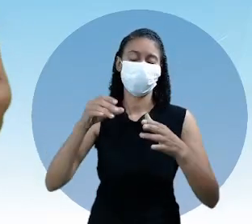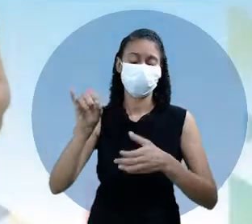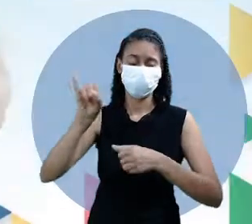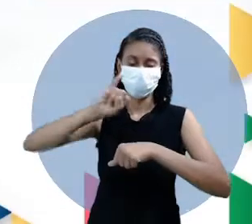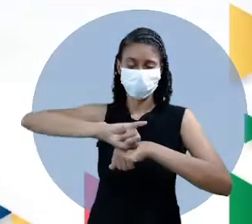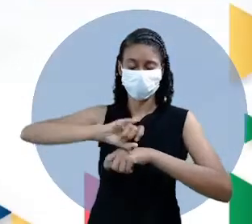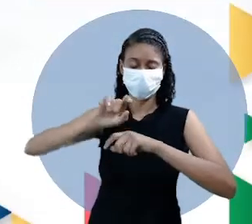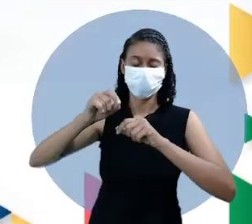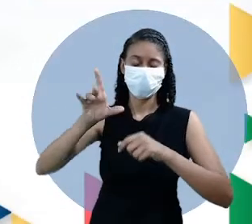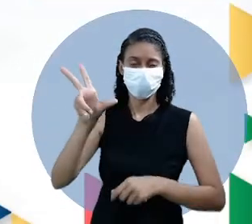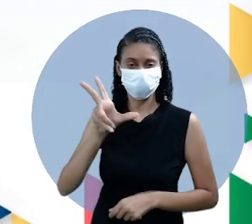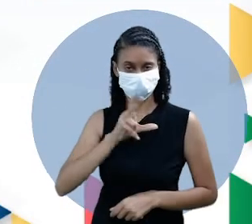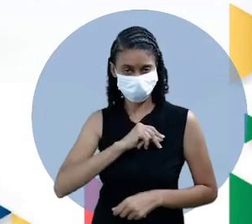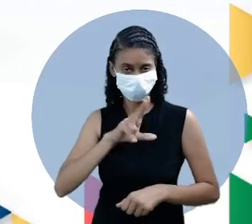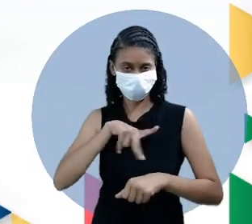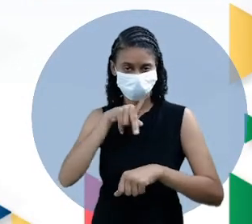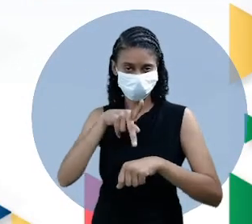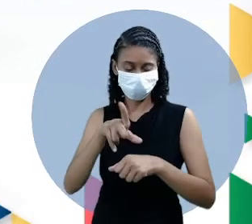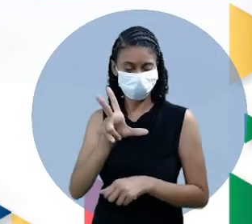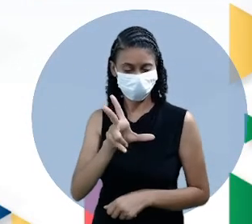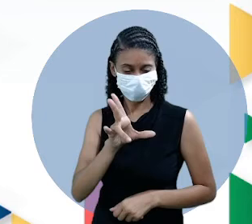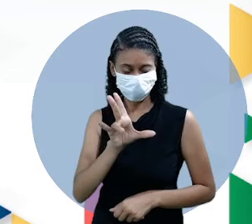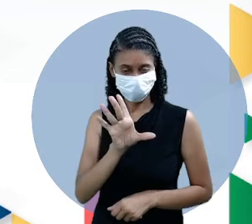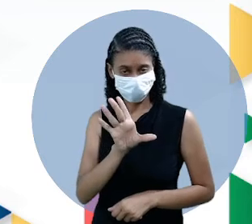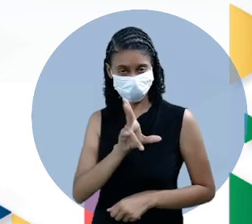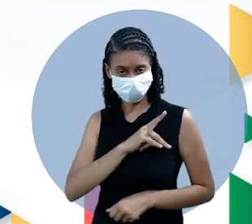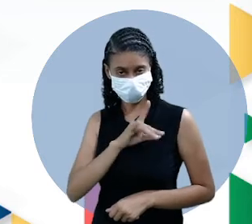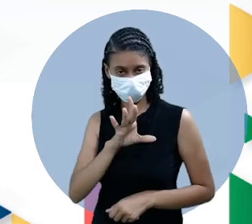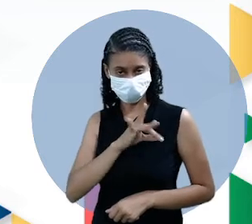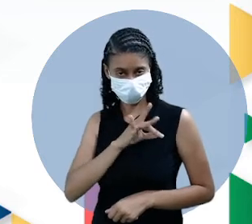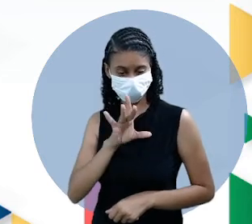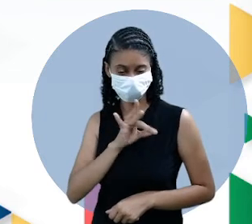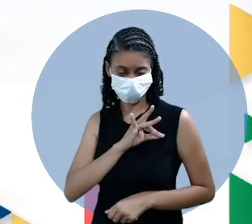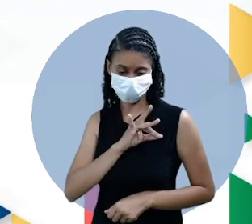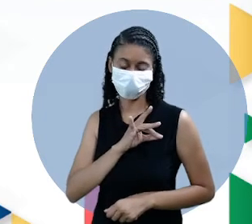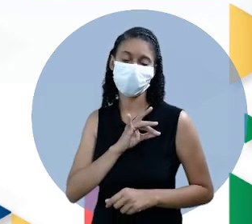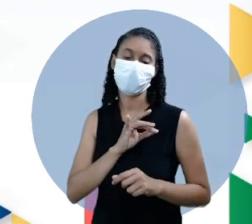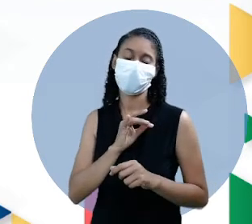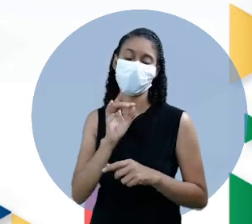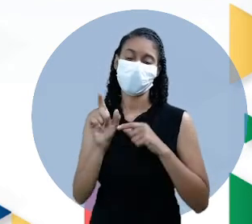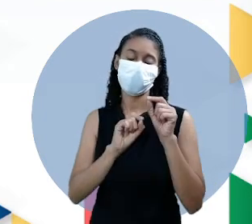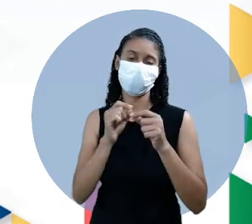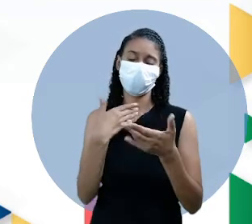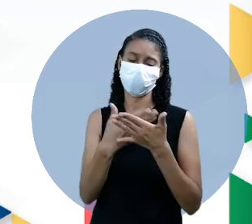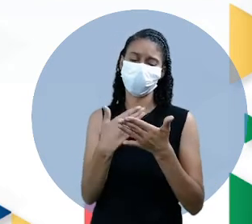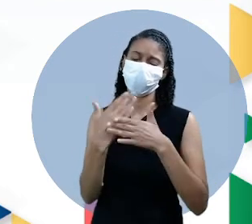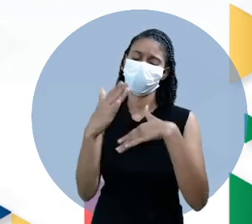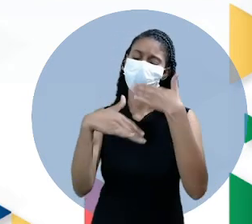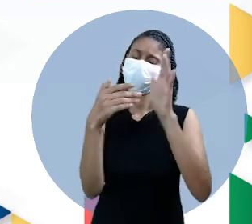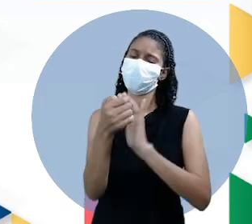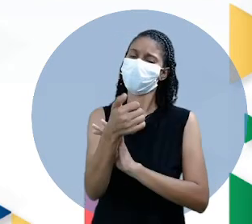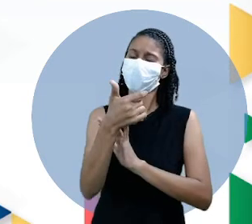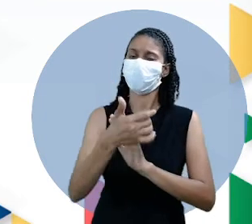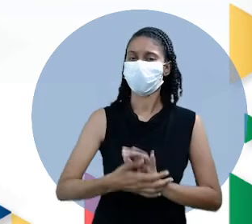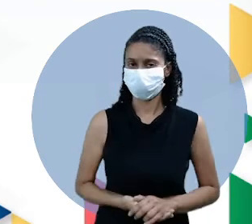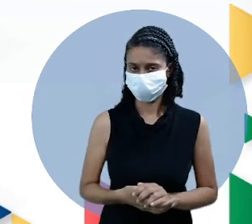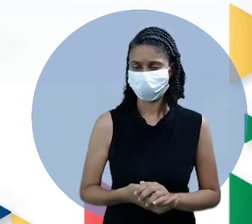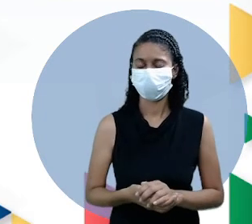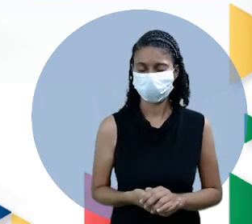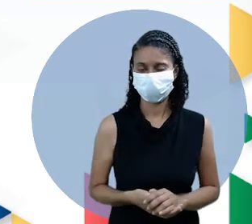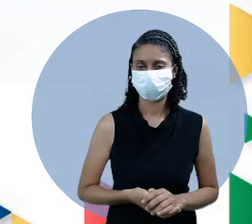no Chile e ela vai se propor a estudar esse subdesenvolvimento, certo? Ou seja, qual era o grande